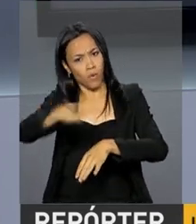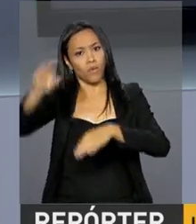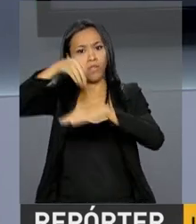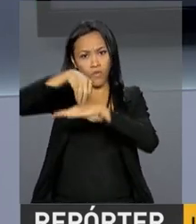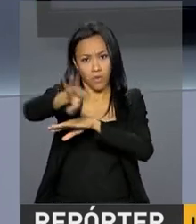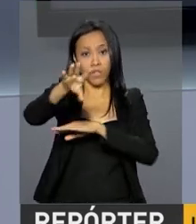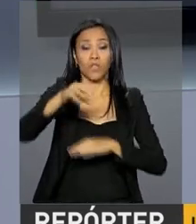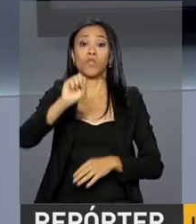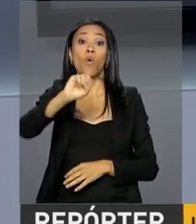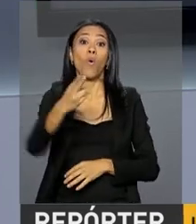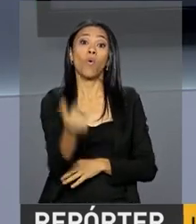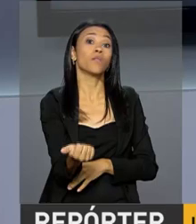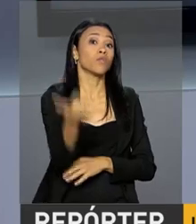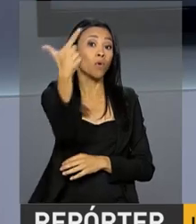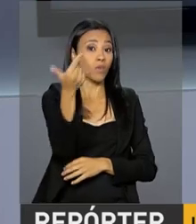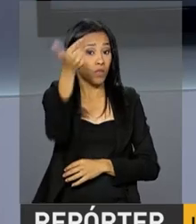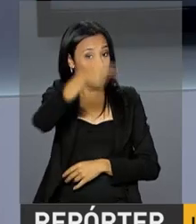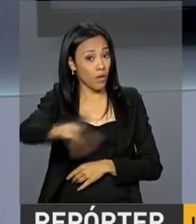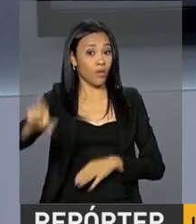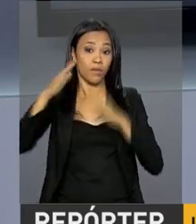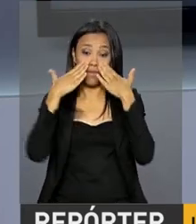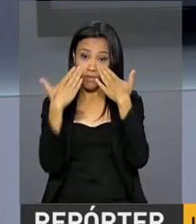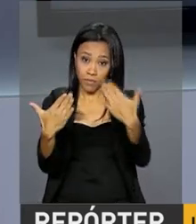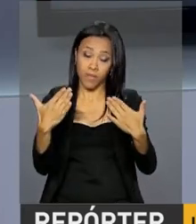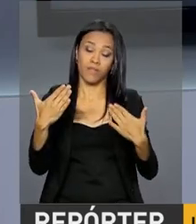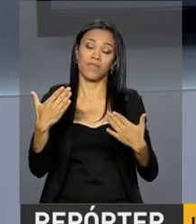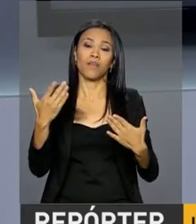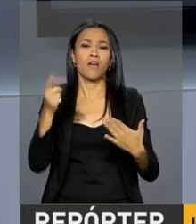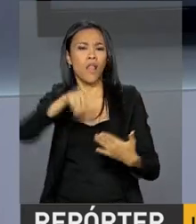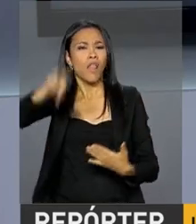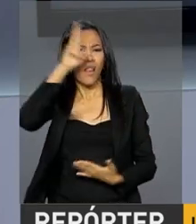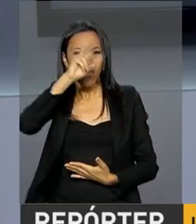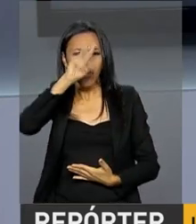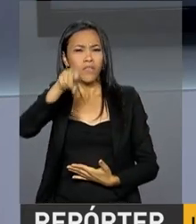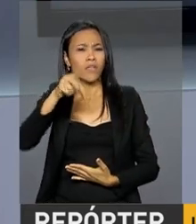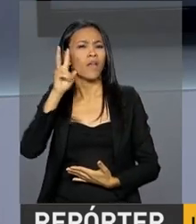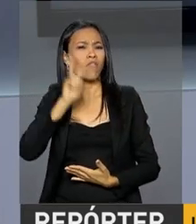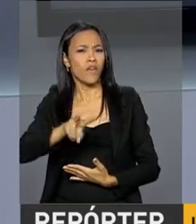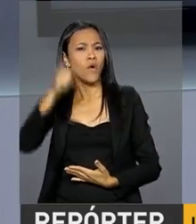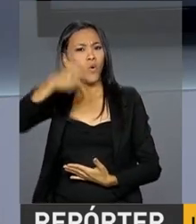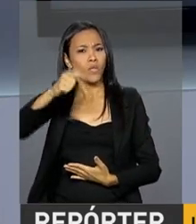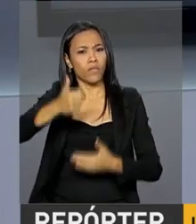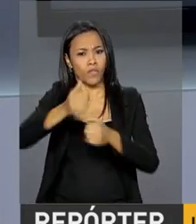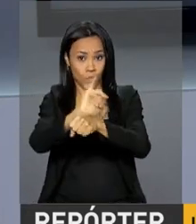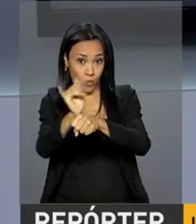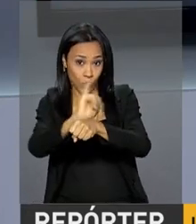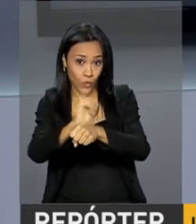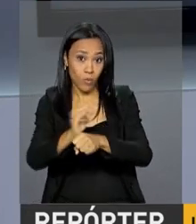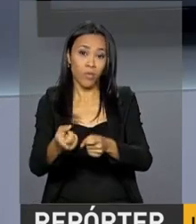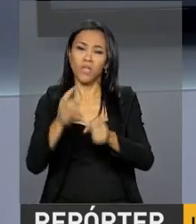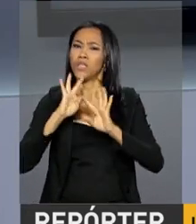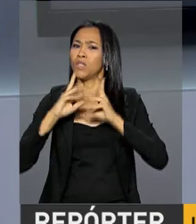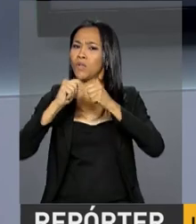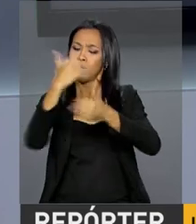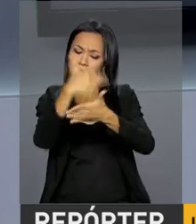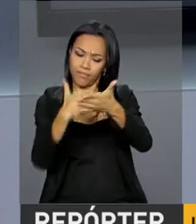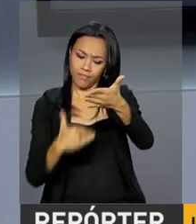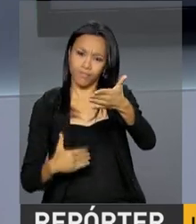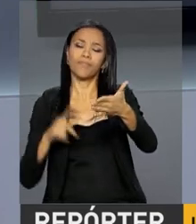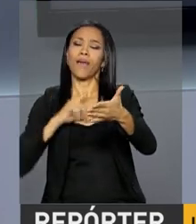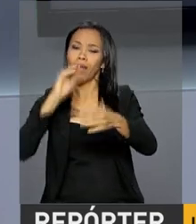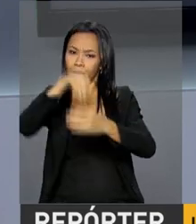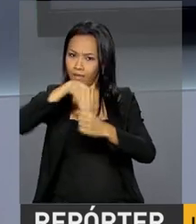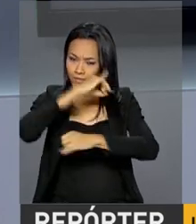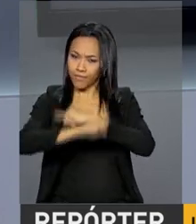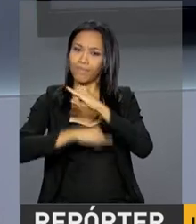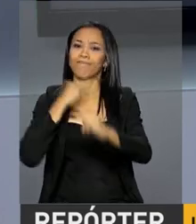informações ou ao meio-dia na nossa próxima edição Lembrando que você pode rever as reportagens no YouTube e toda a programação também está na